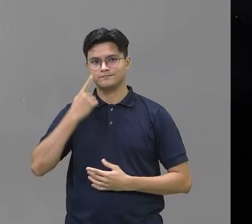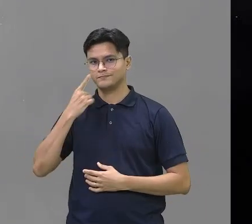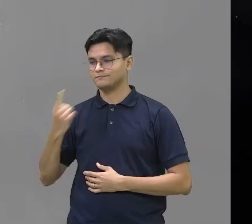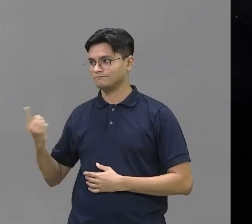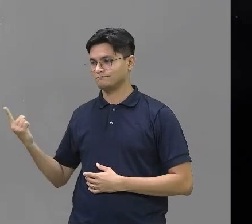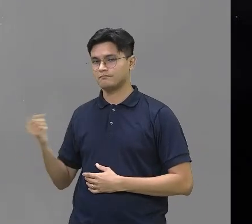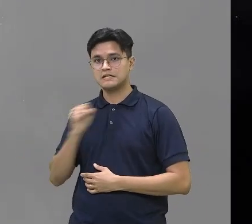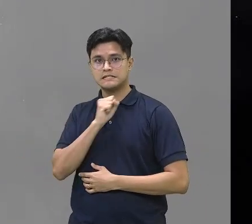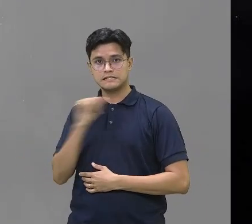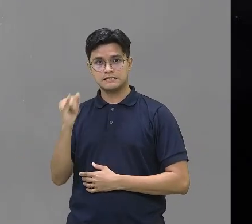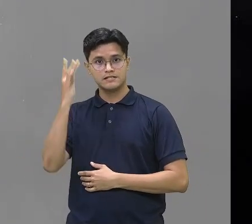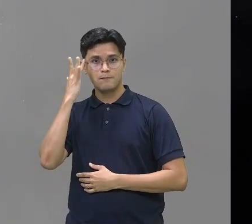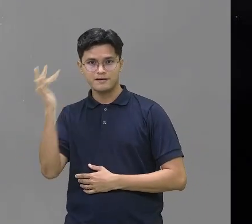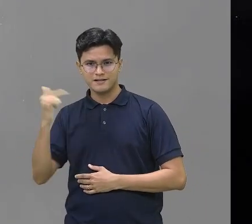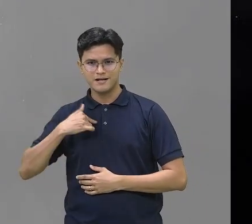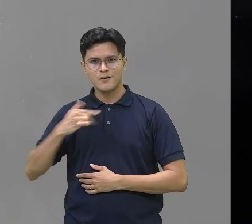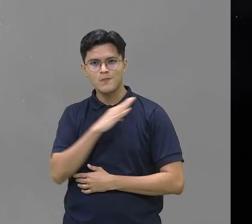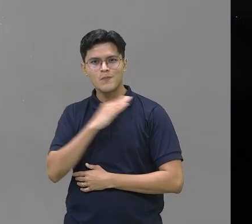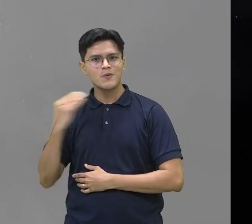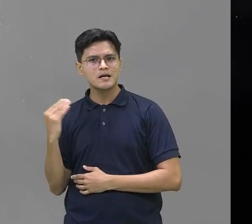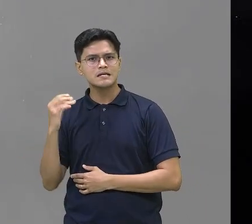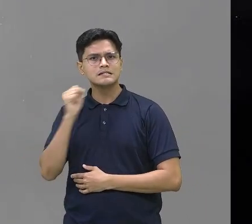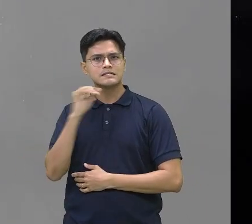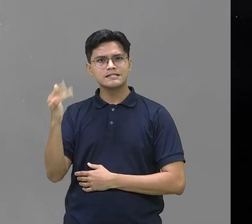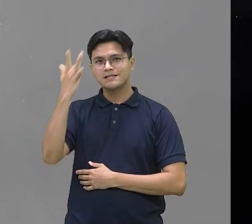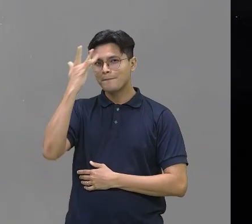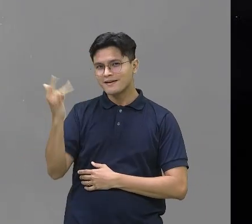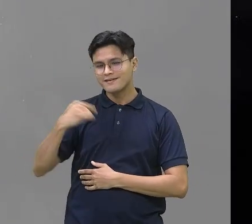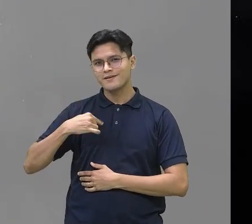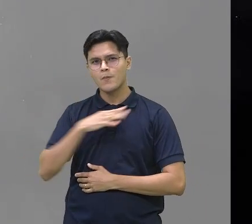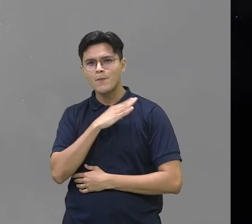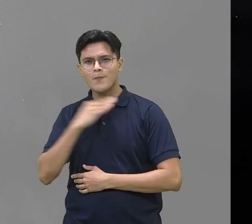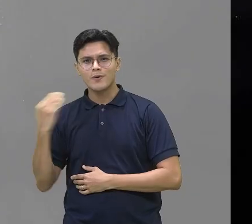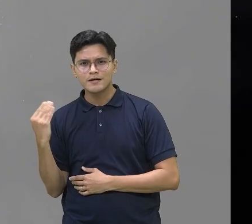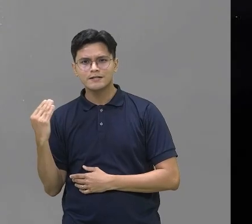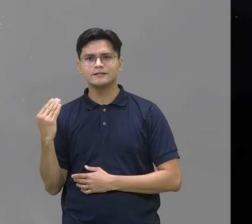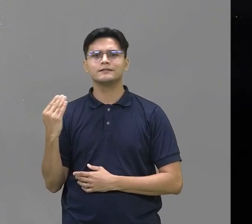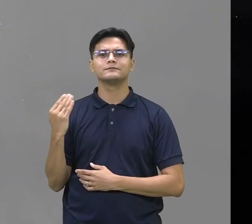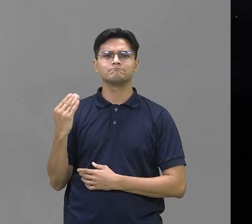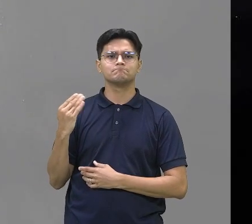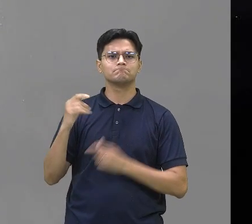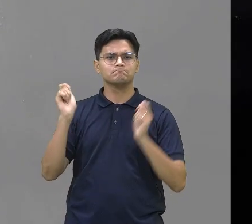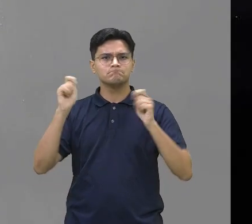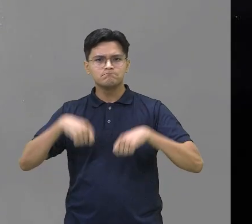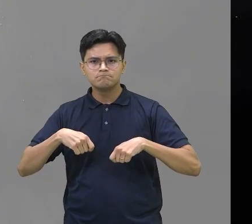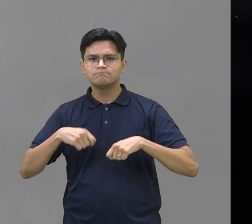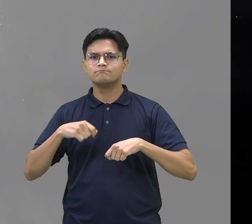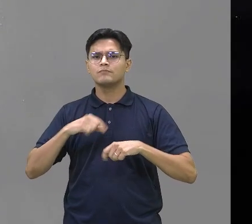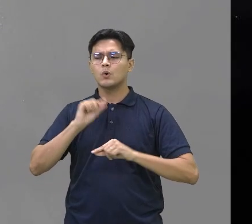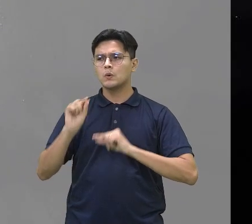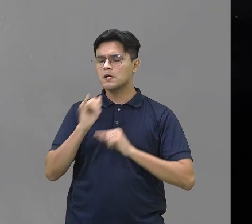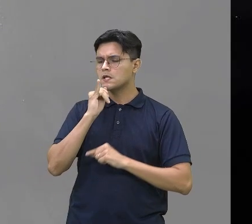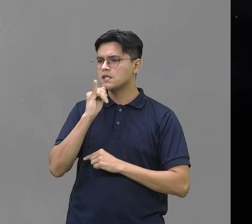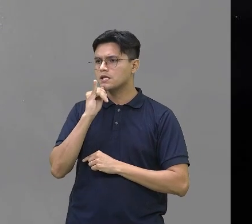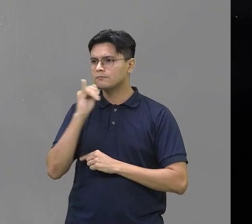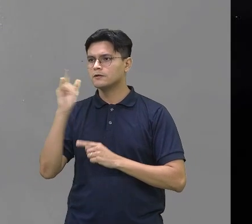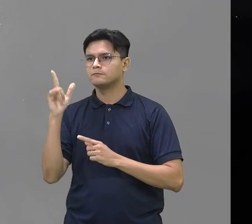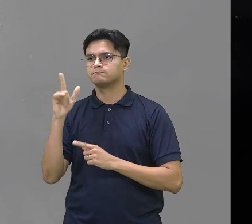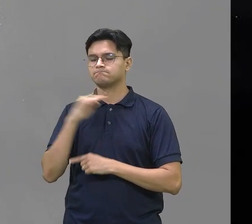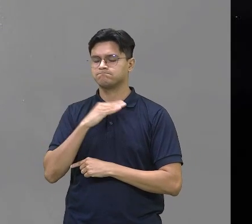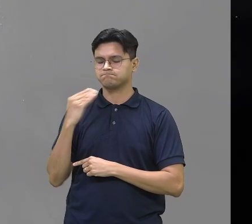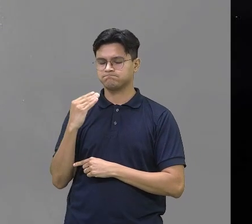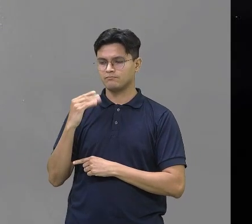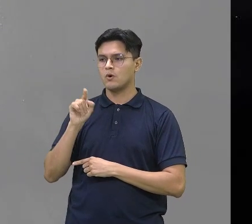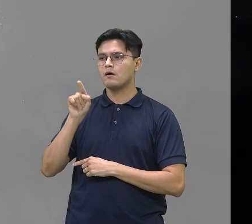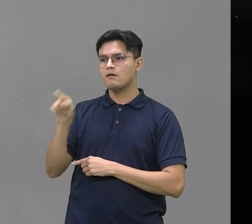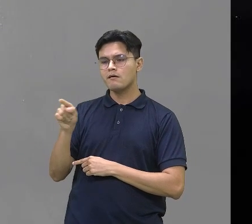Se eu morresse amanhã. Se eu morresse amanhã, viria ao menos fechar meus olhos, minha triste irmã, minha mãe de saudades